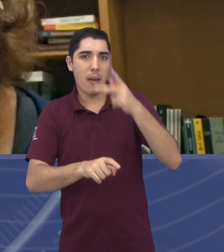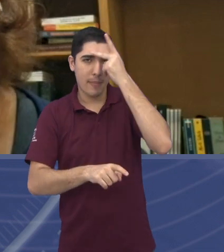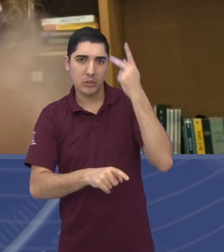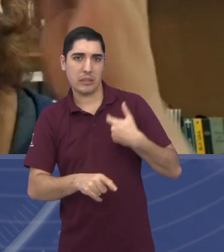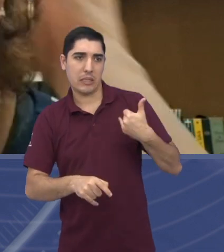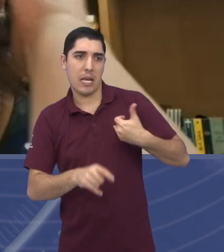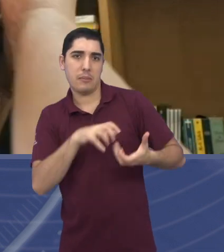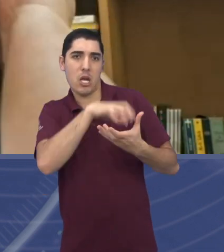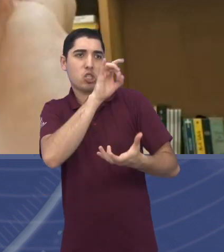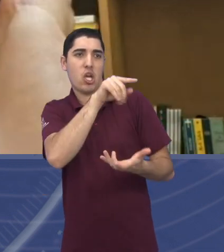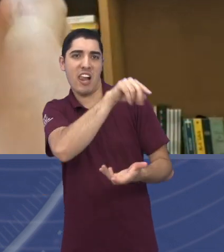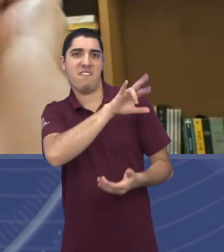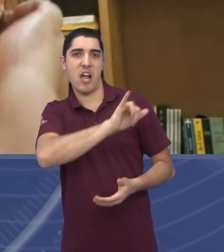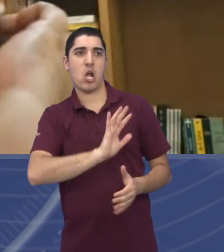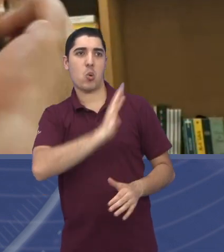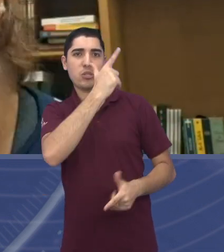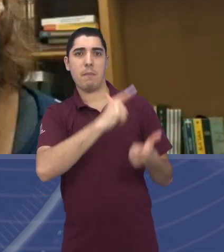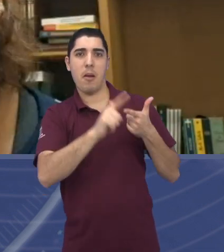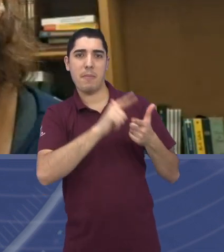a gente tem